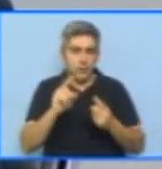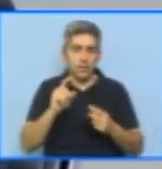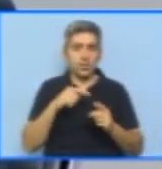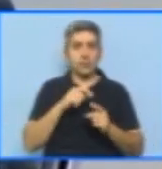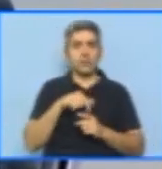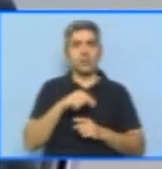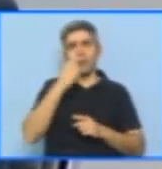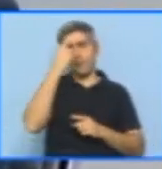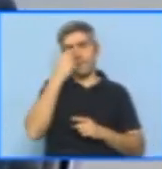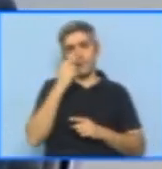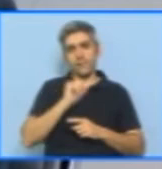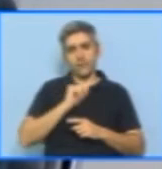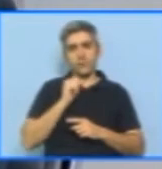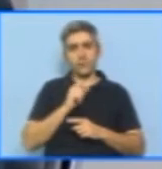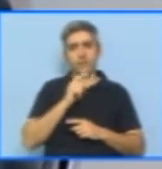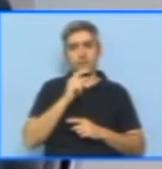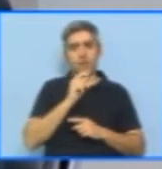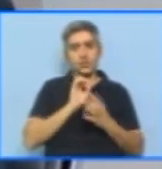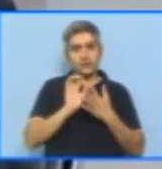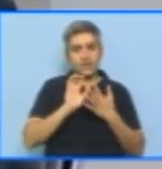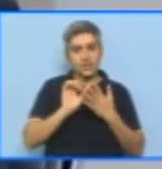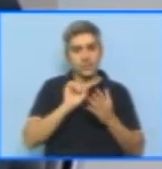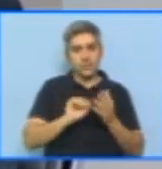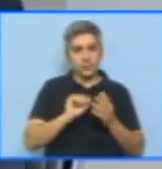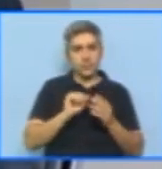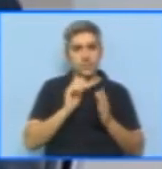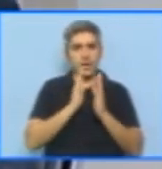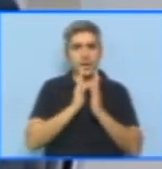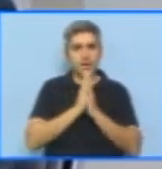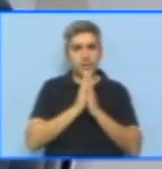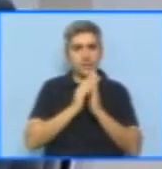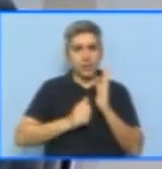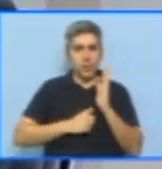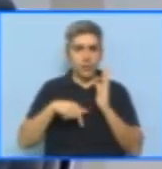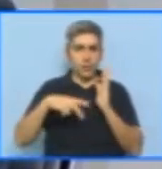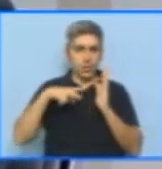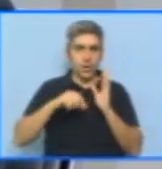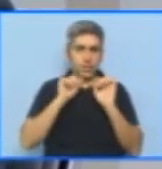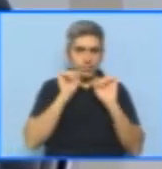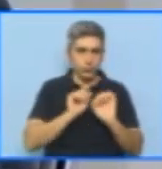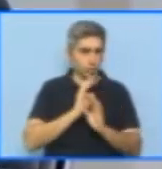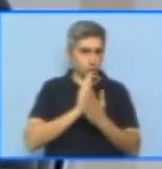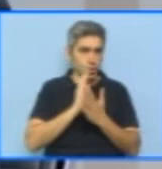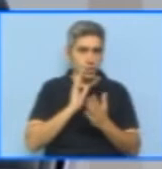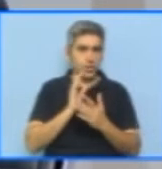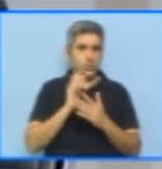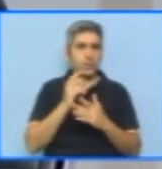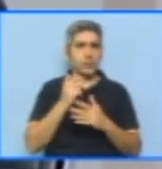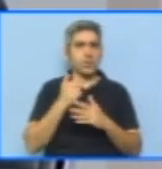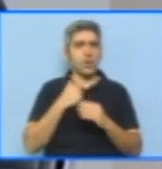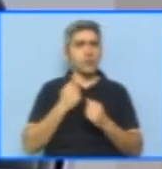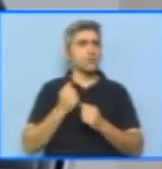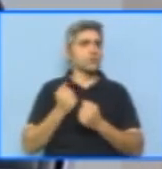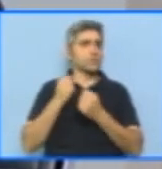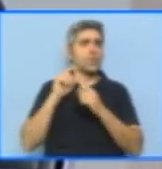agência que tem um perfil editorial muito específico, porque é da Igreja Católica em Portugal, também não renunciamos à tomada de